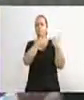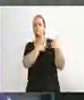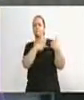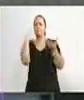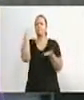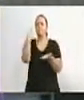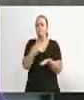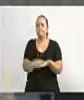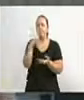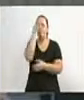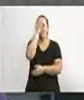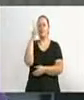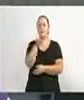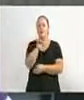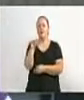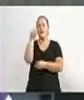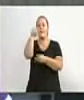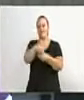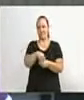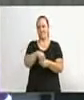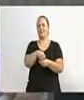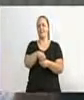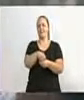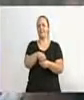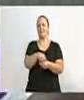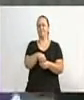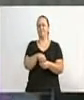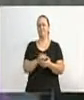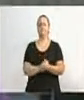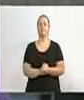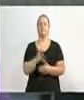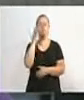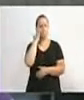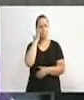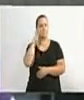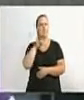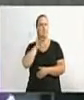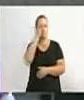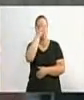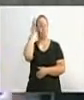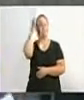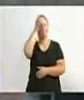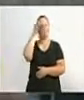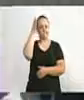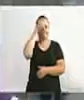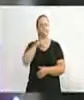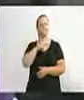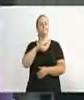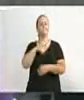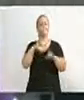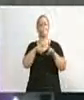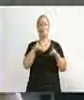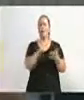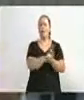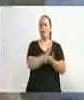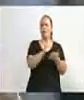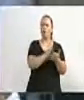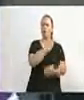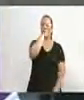da responsabilidade do eleitor também. Sabemos que existem os eleitores conscientes e sabemos que existem